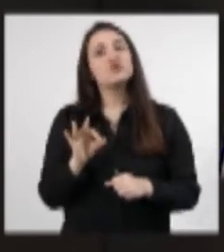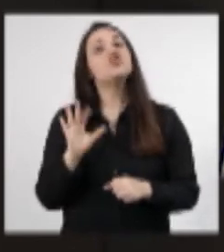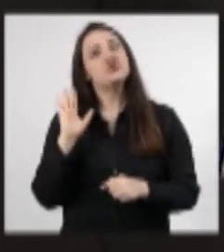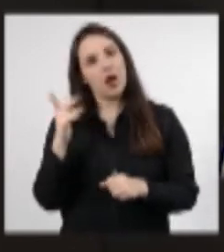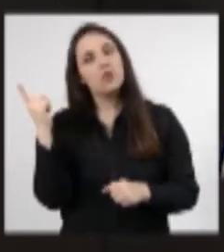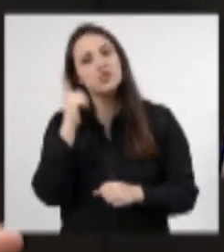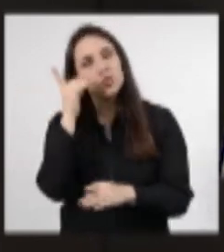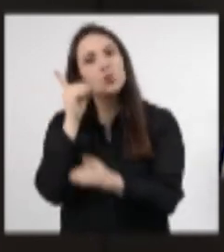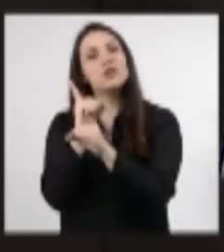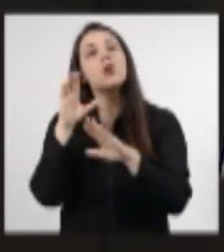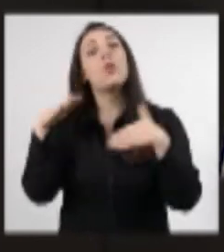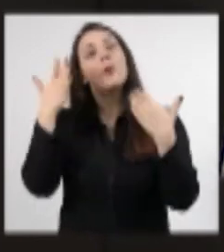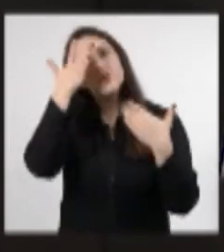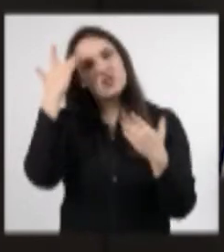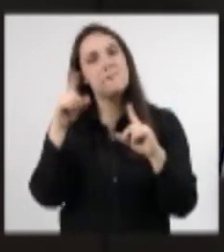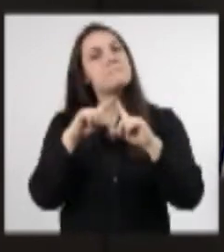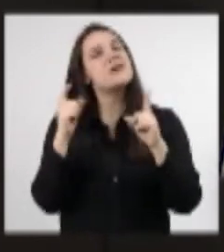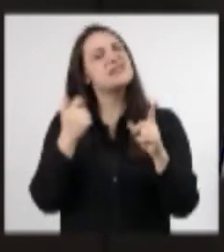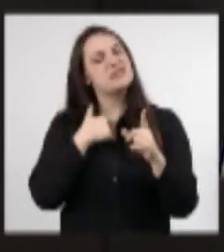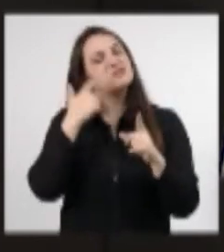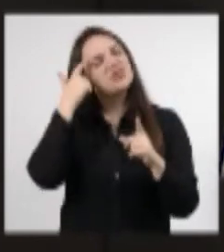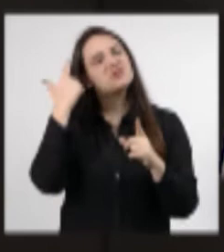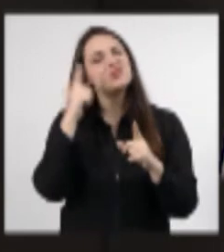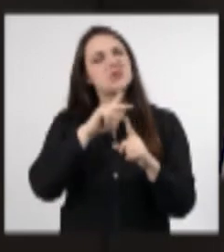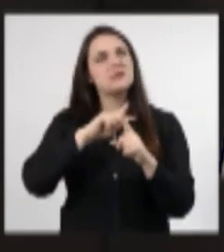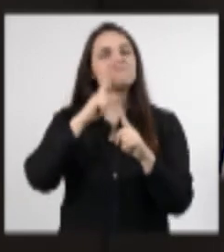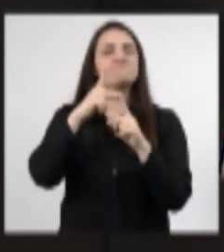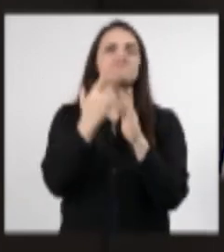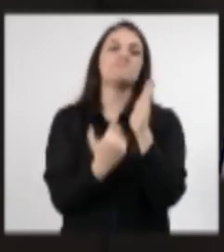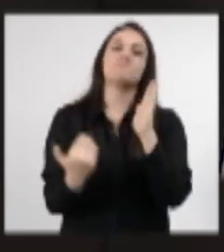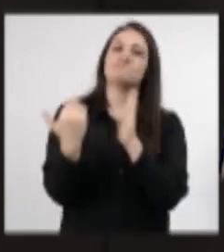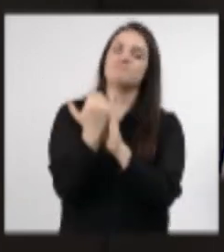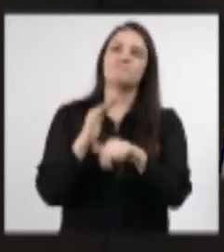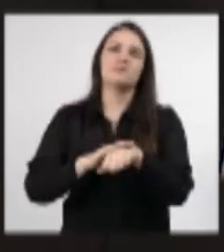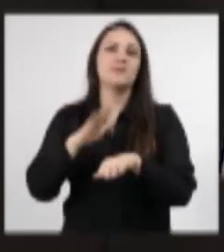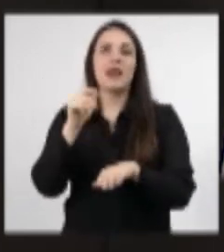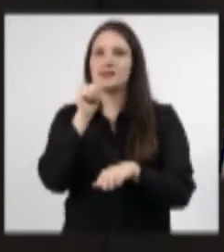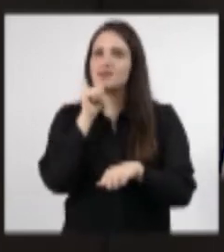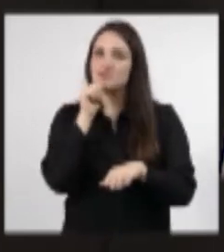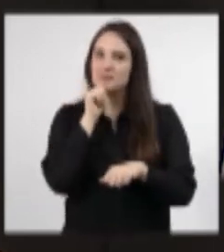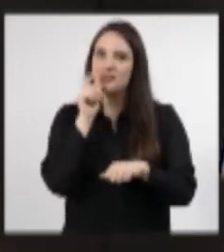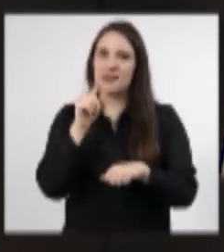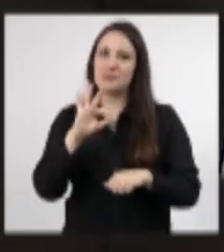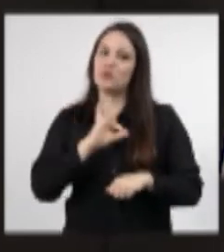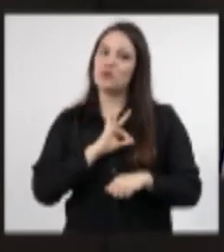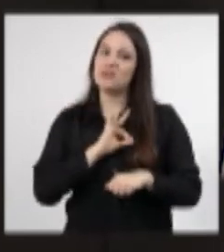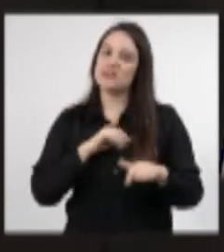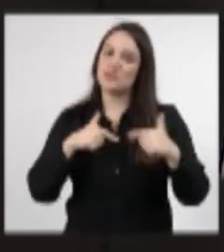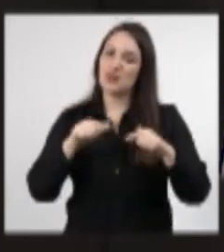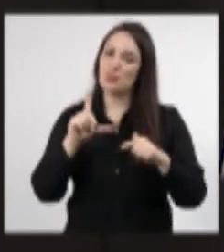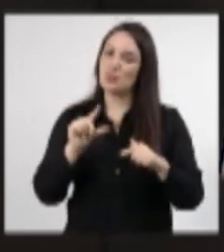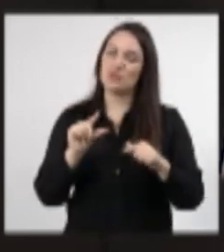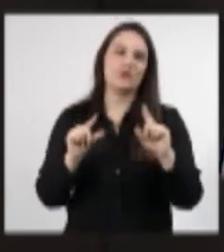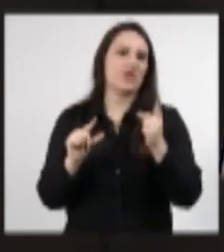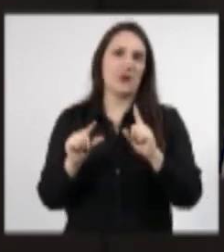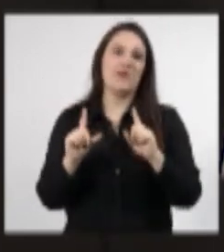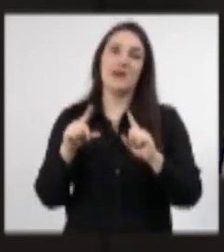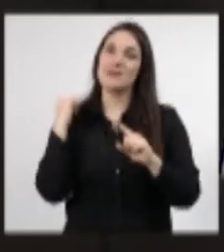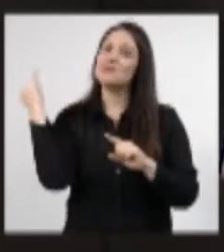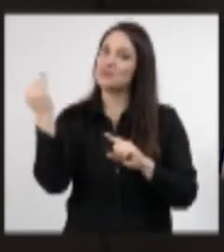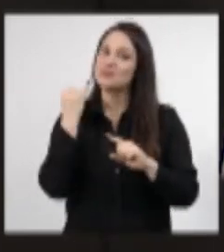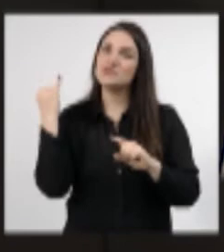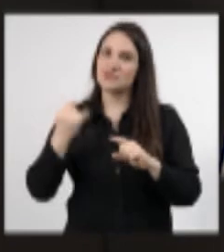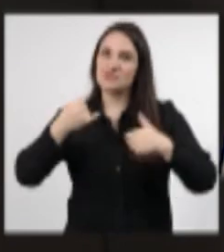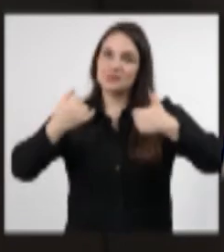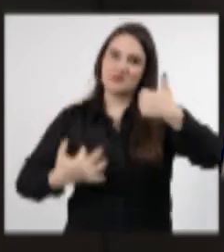1 ano esse índice passe de 70%. Por isso, esse esclarecimento não é que a polícia trabalhou menos, mas é uma